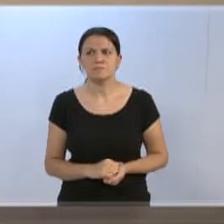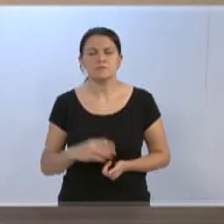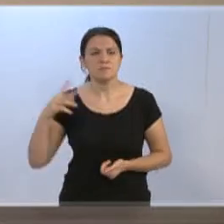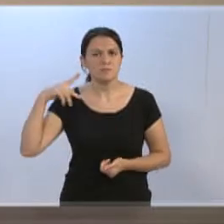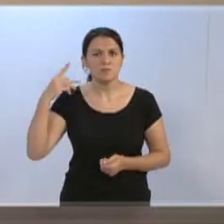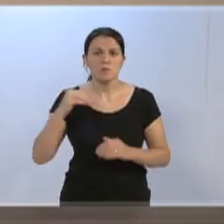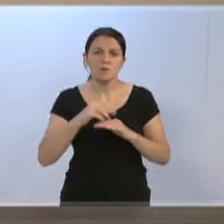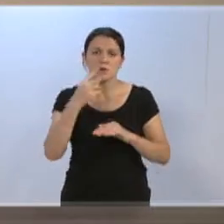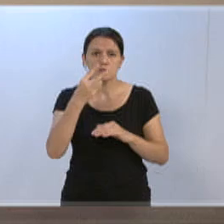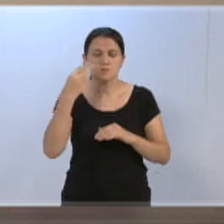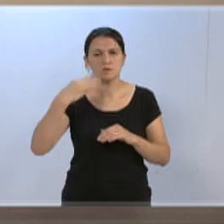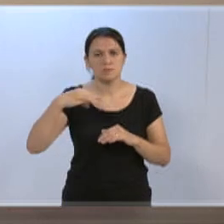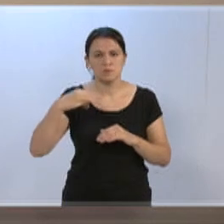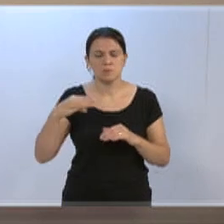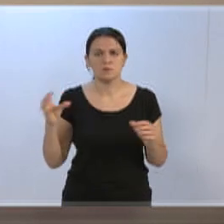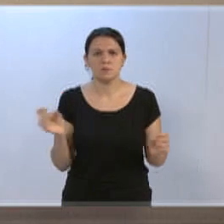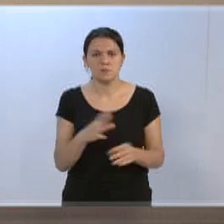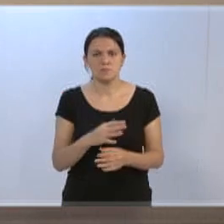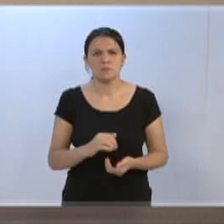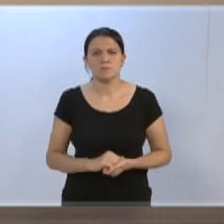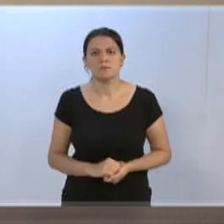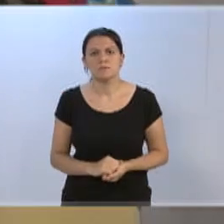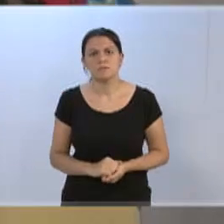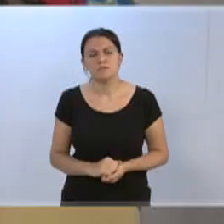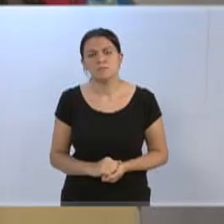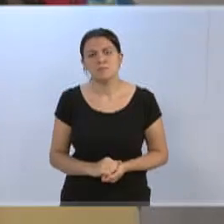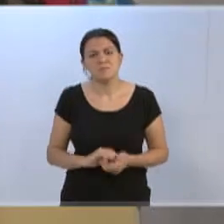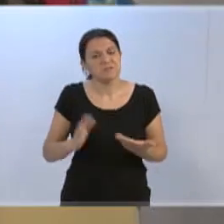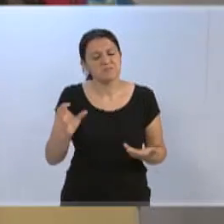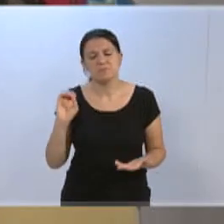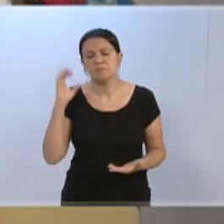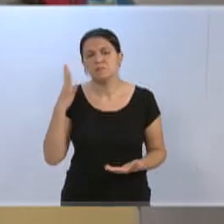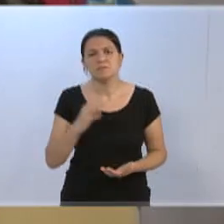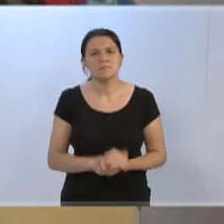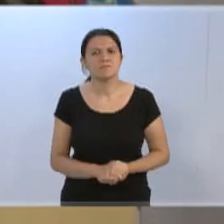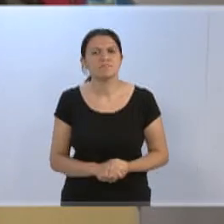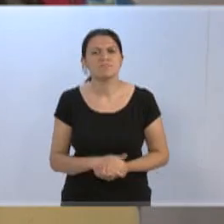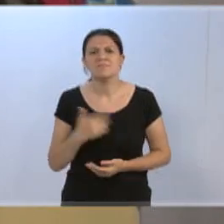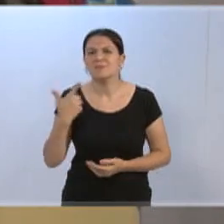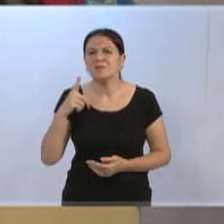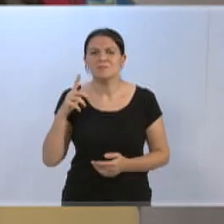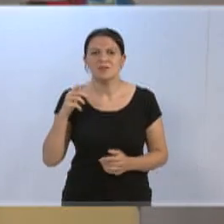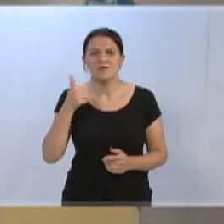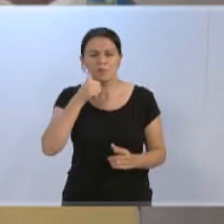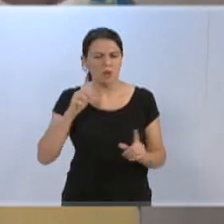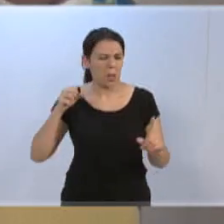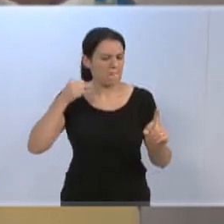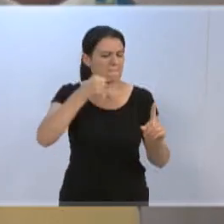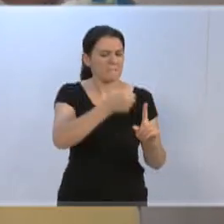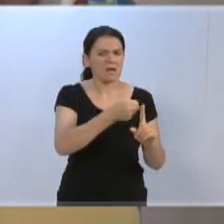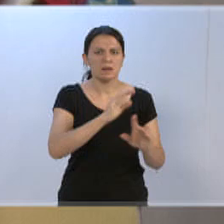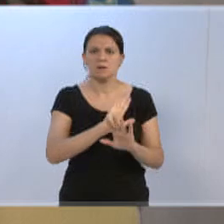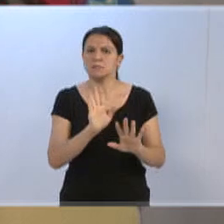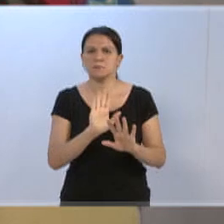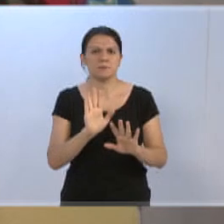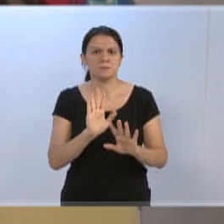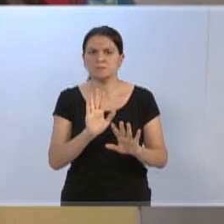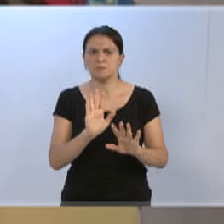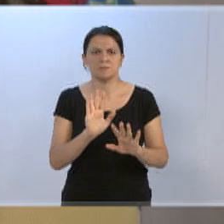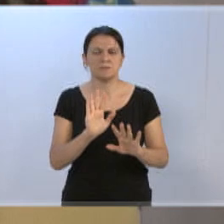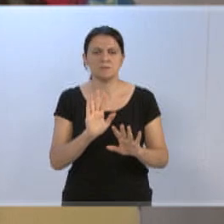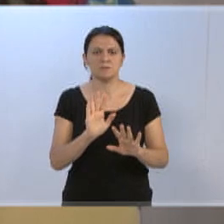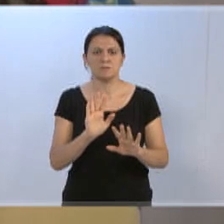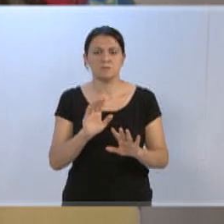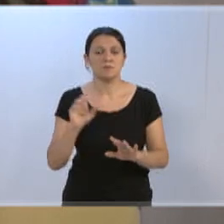concedo mais 2 minutos para o término da sua fala. Então foi isso que aconteceu. Não houve agressão à minha esposa. Estava